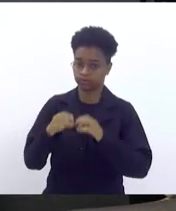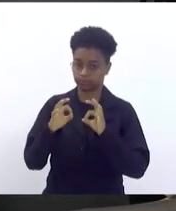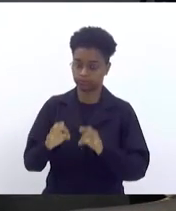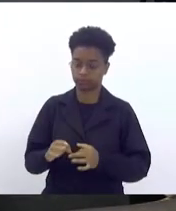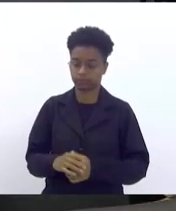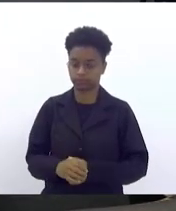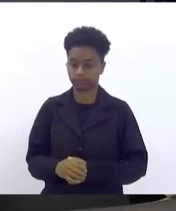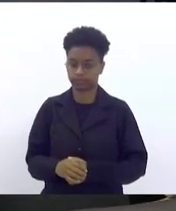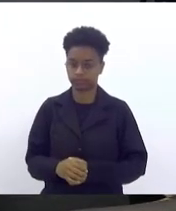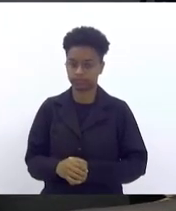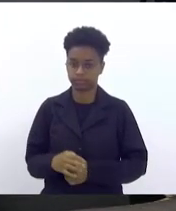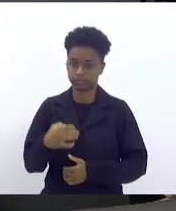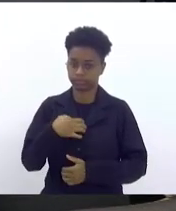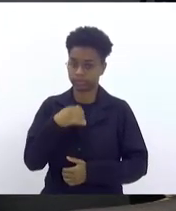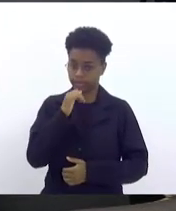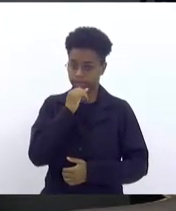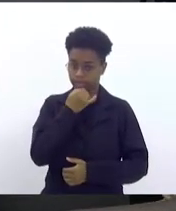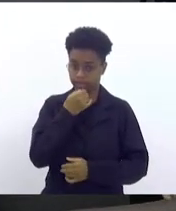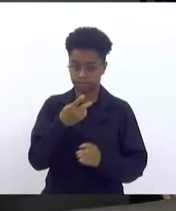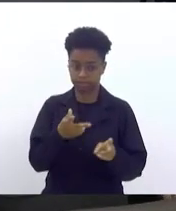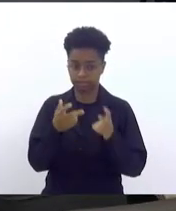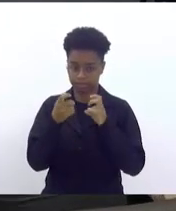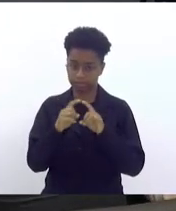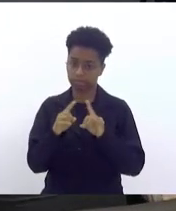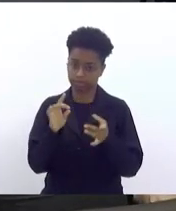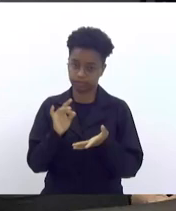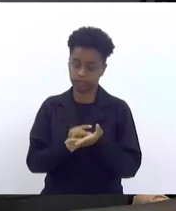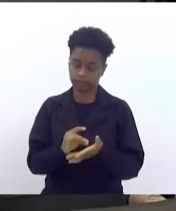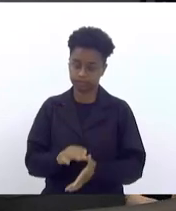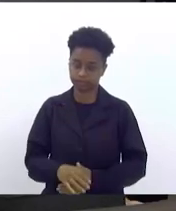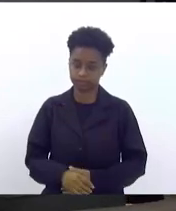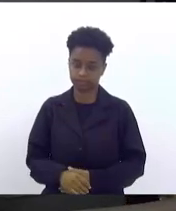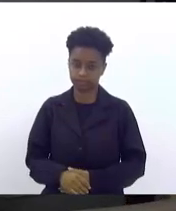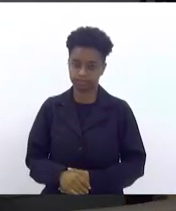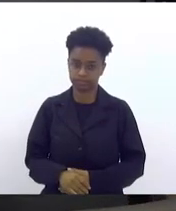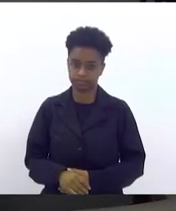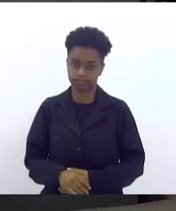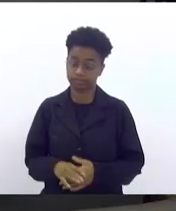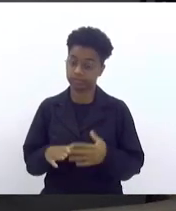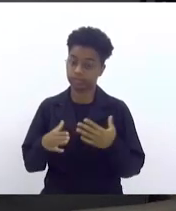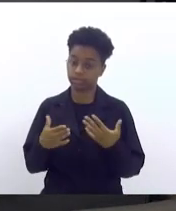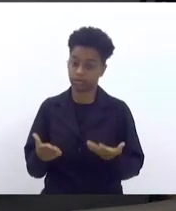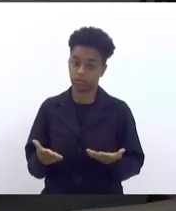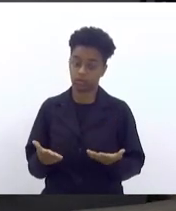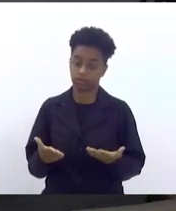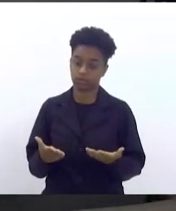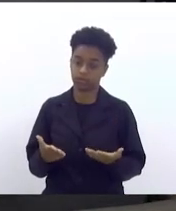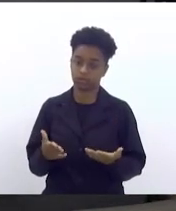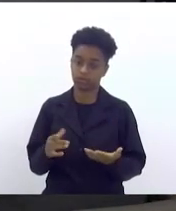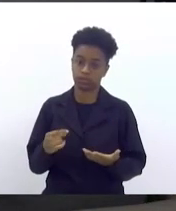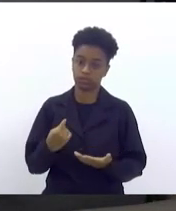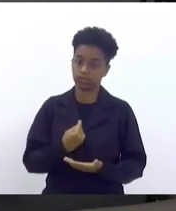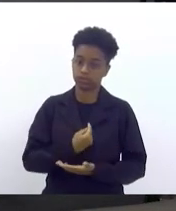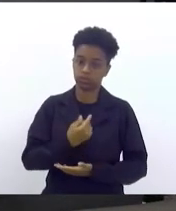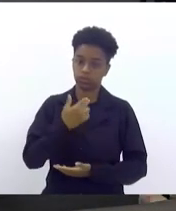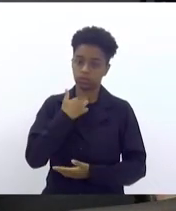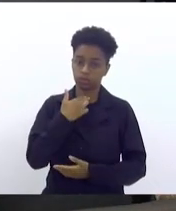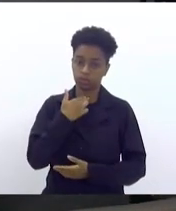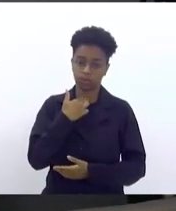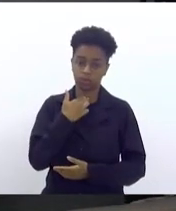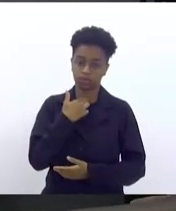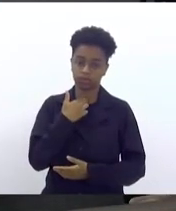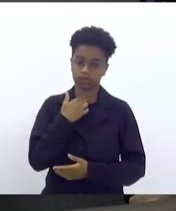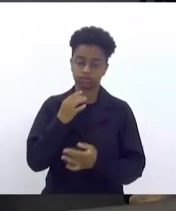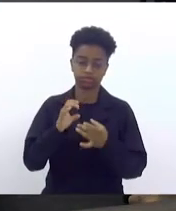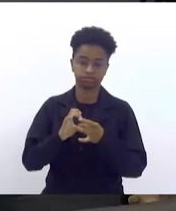triste realidade mas é real então não não podemos deixar